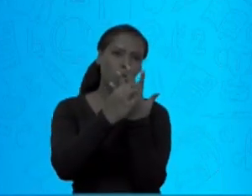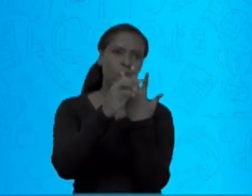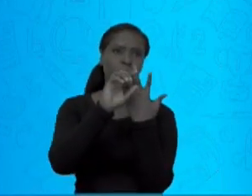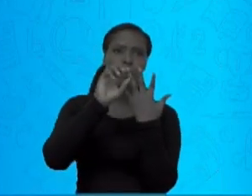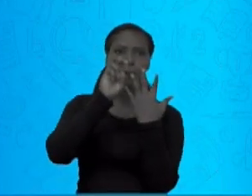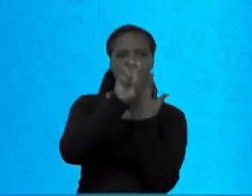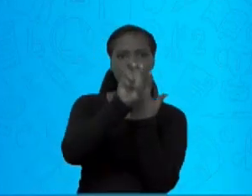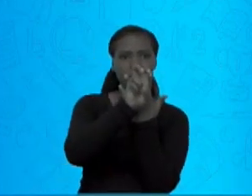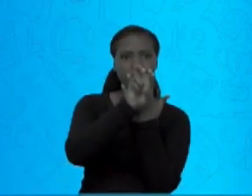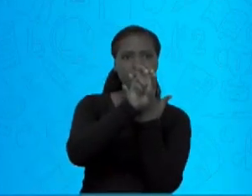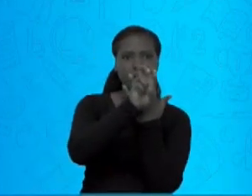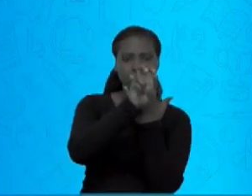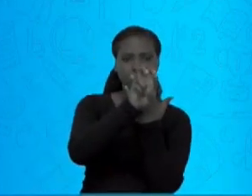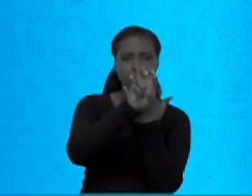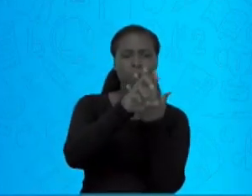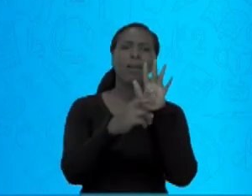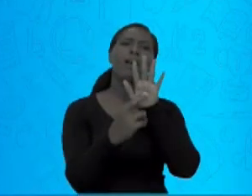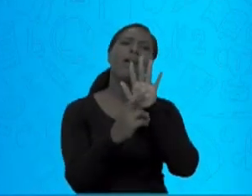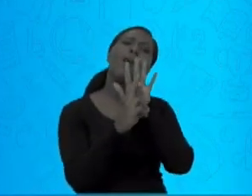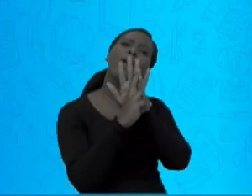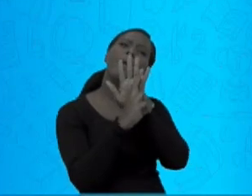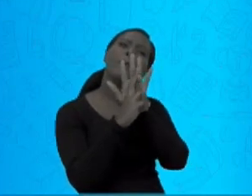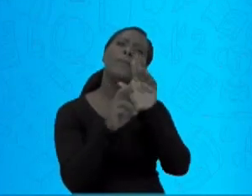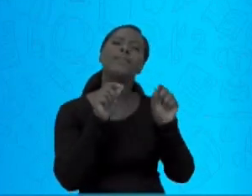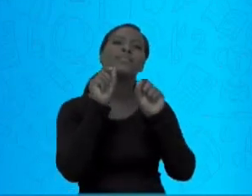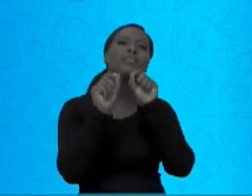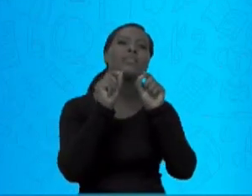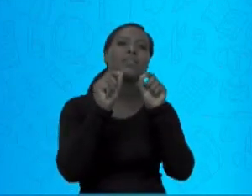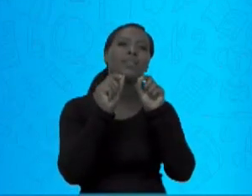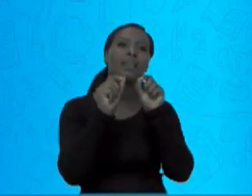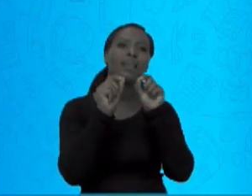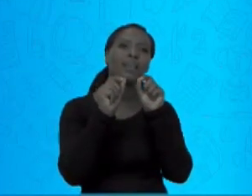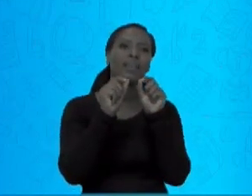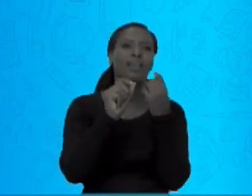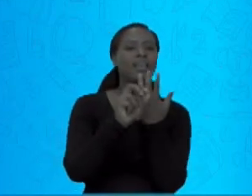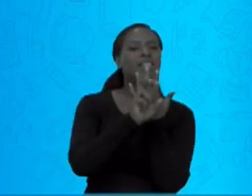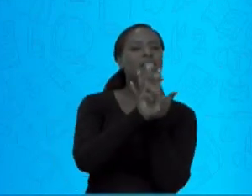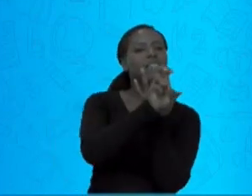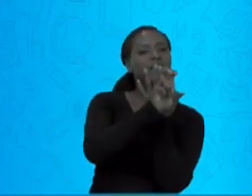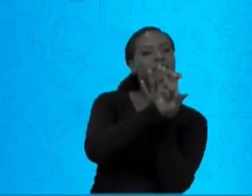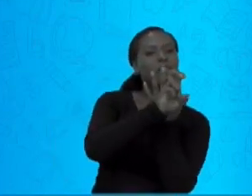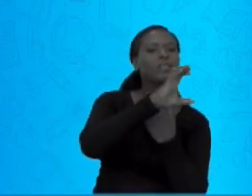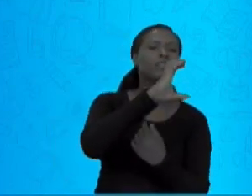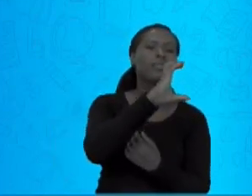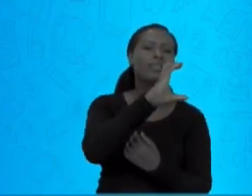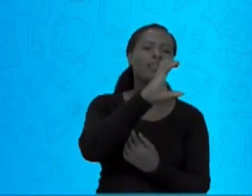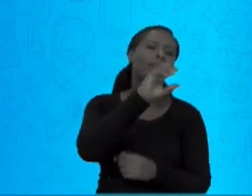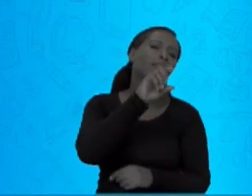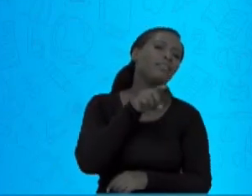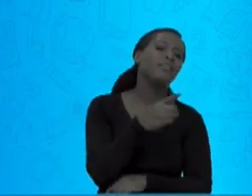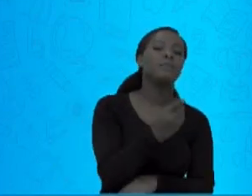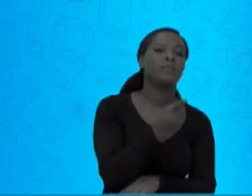o 5 representa 5 centenas de milhar. Ok?